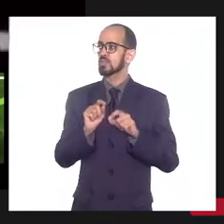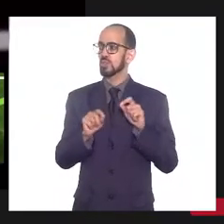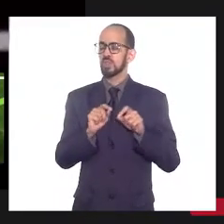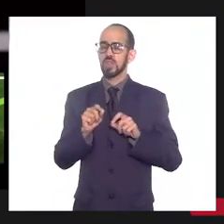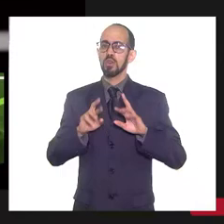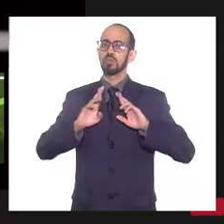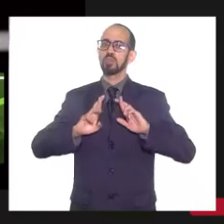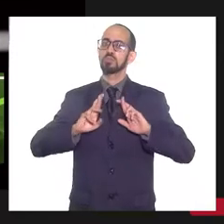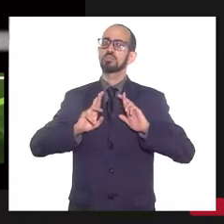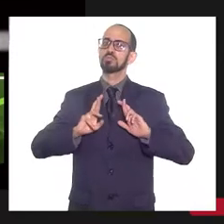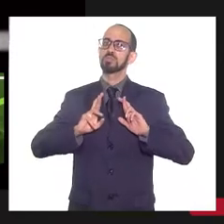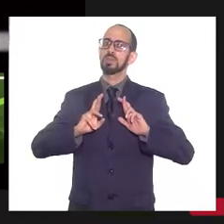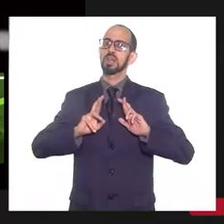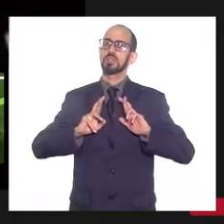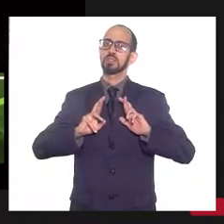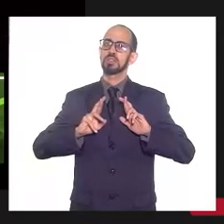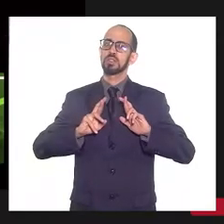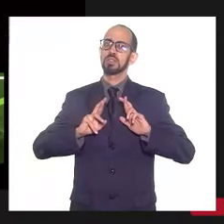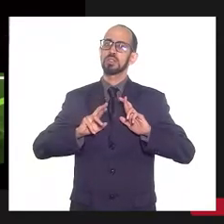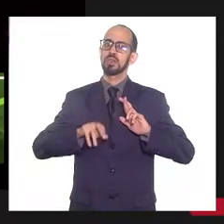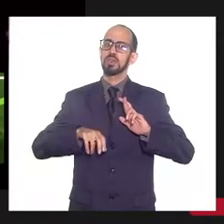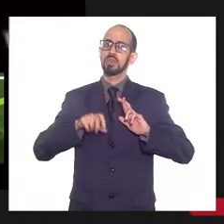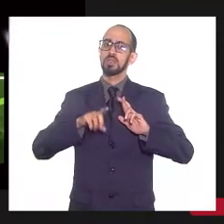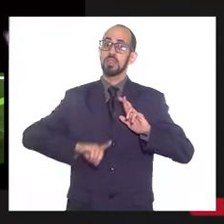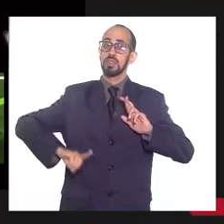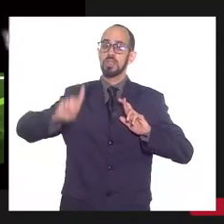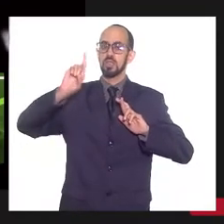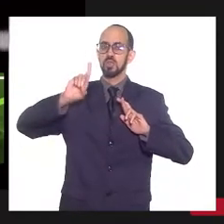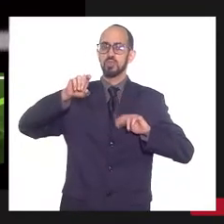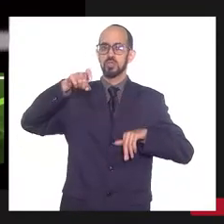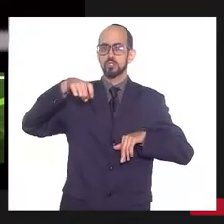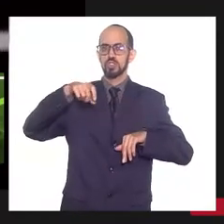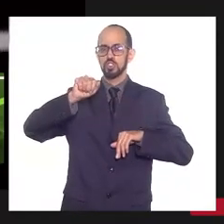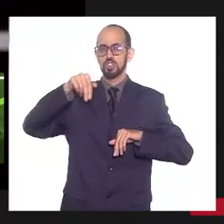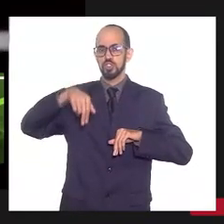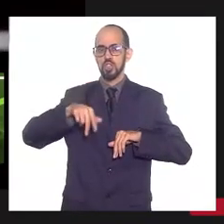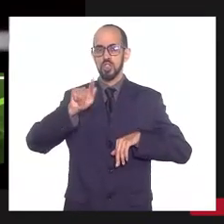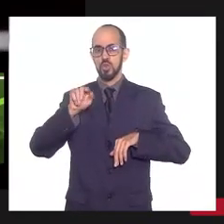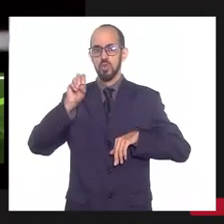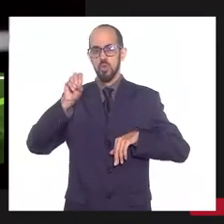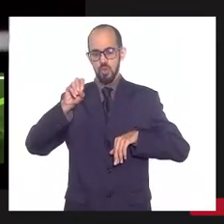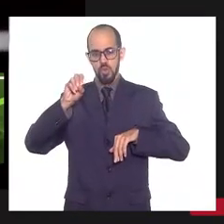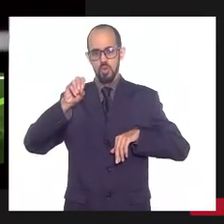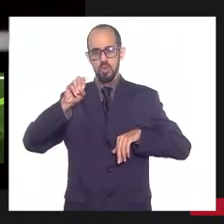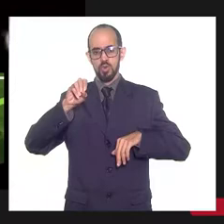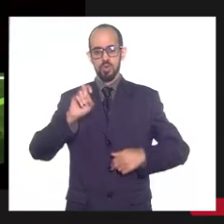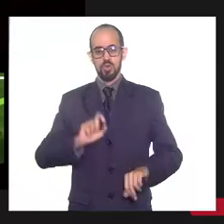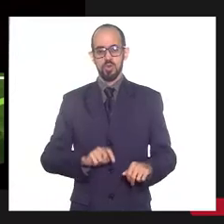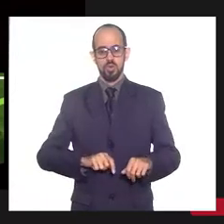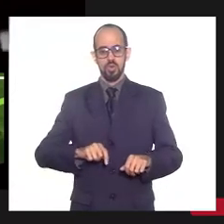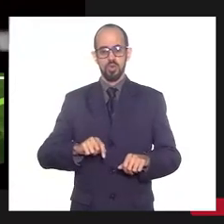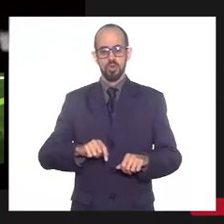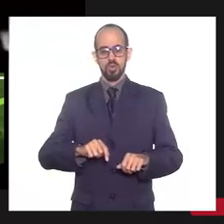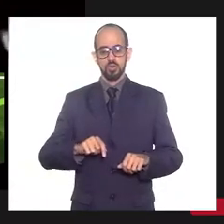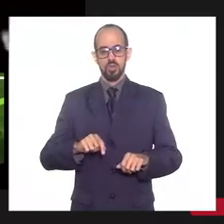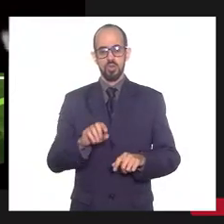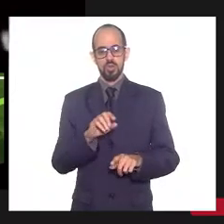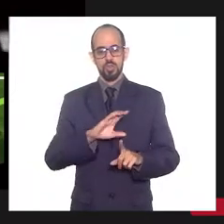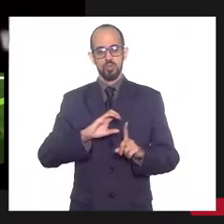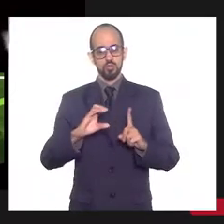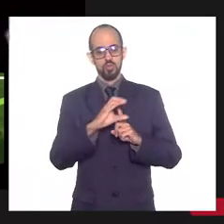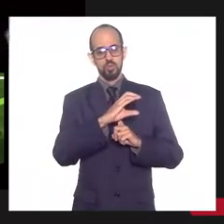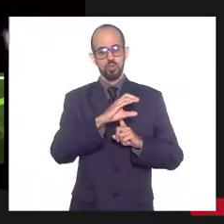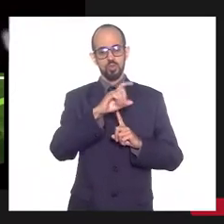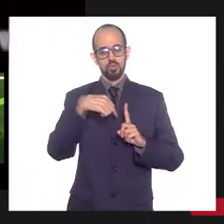mesmo em Deus e me chamou pelo dia de hoje é iogurte aos ato